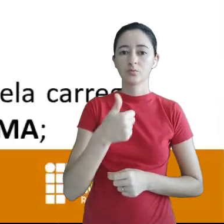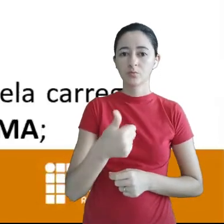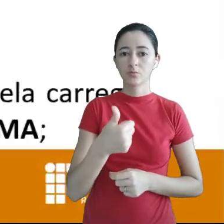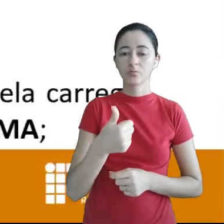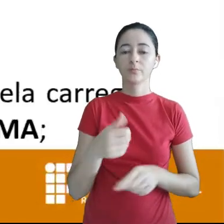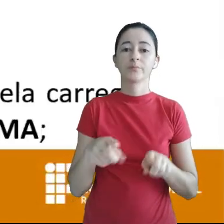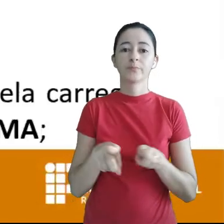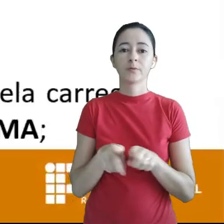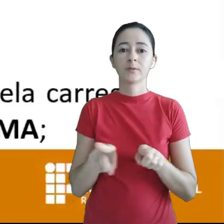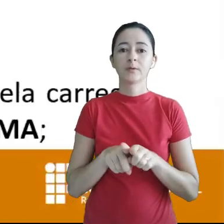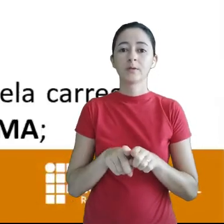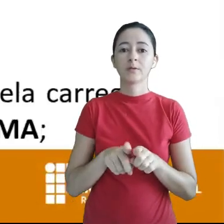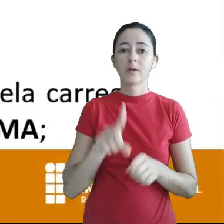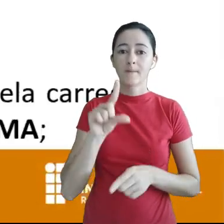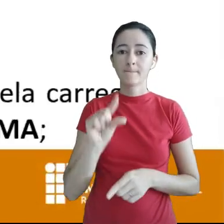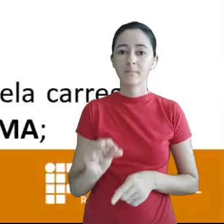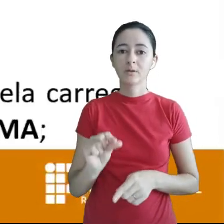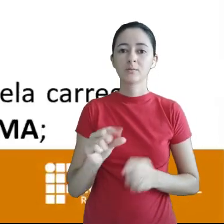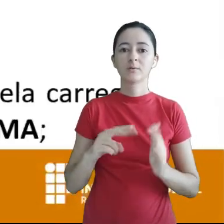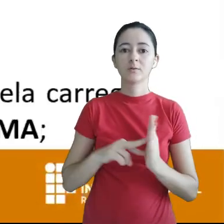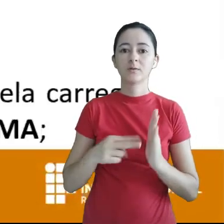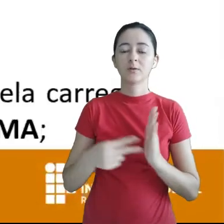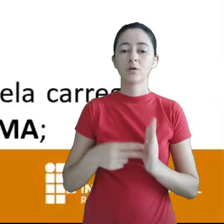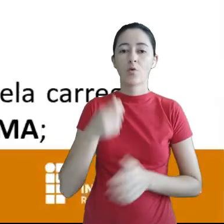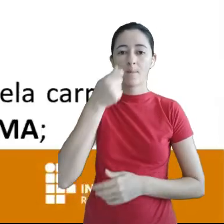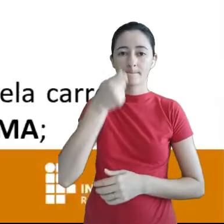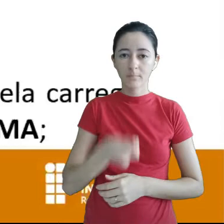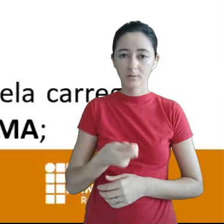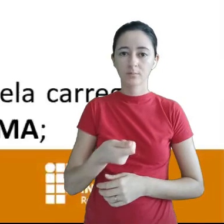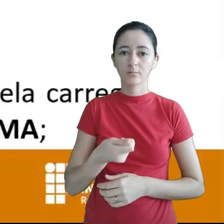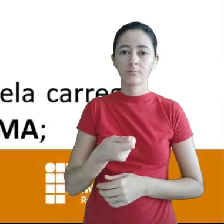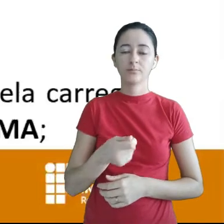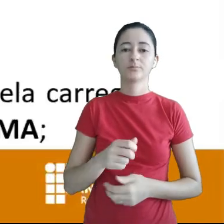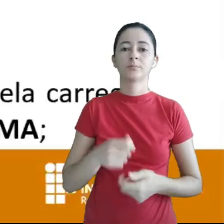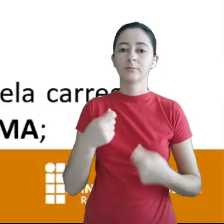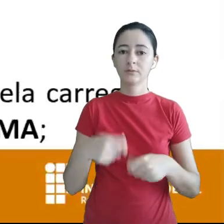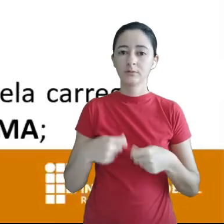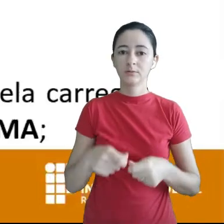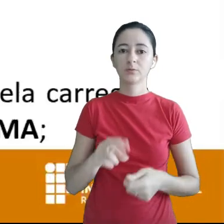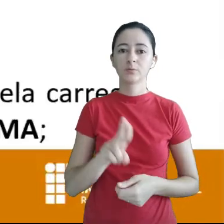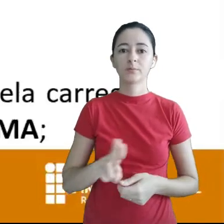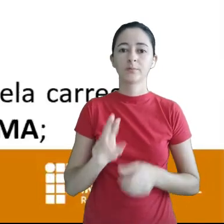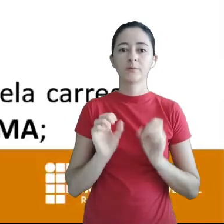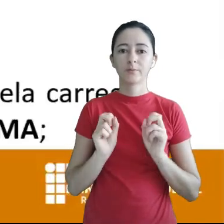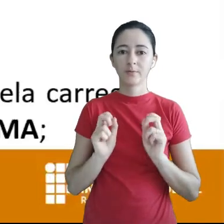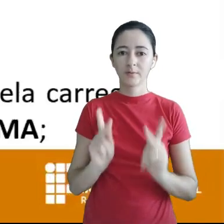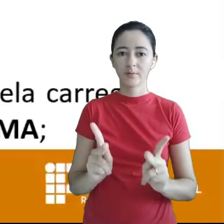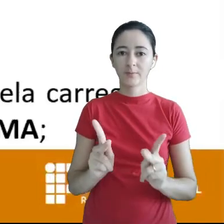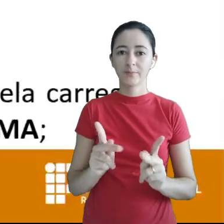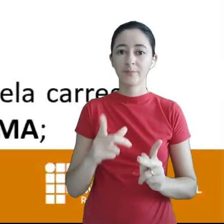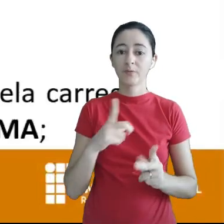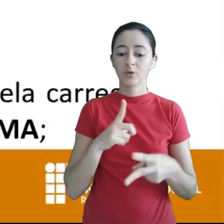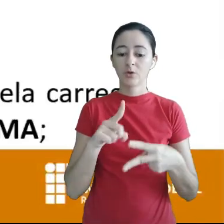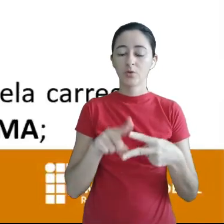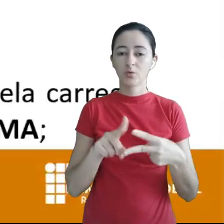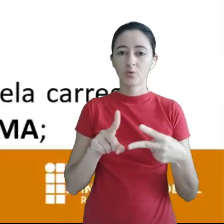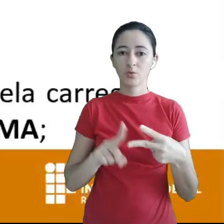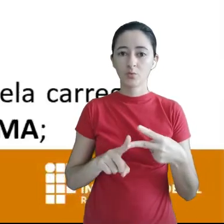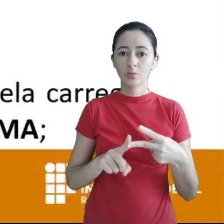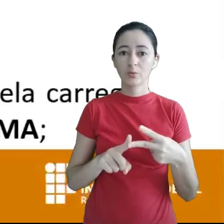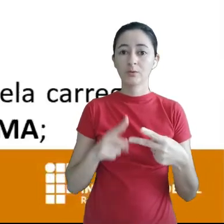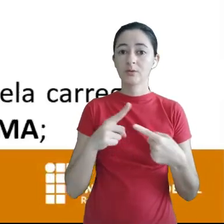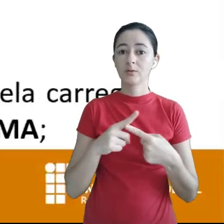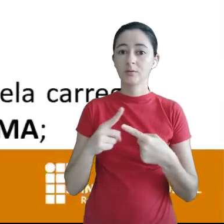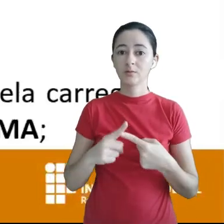também. Só que o 1, na cardinalidade mínima, significa obrigatório. Ok? Então,